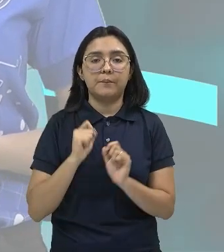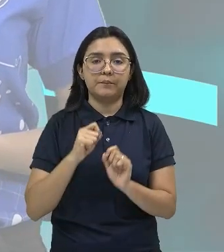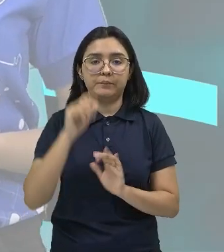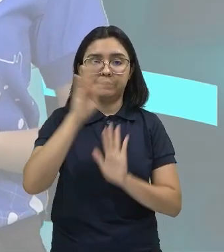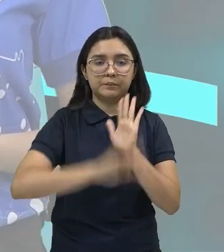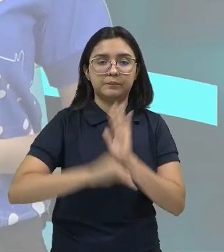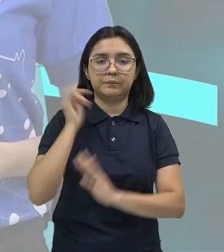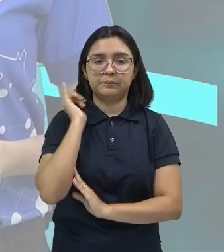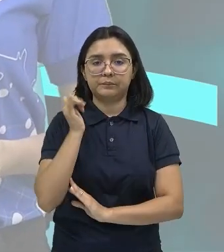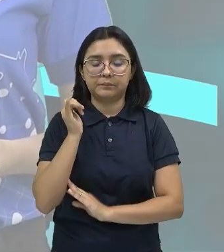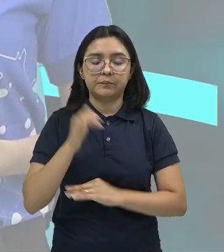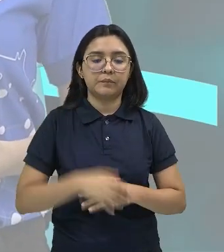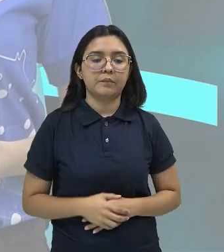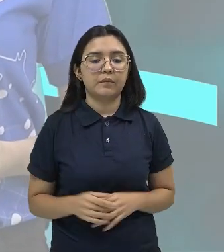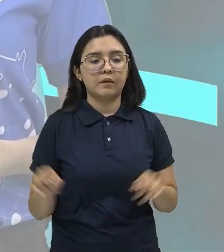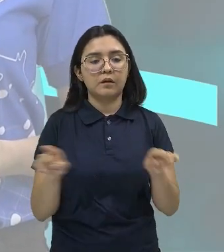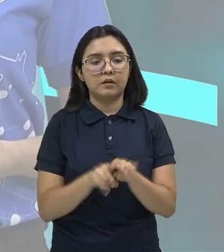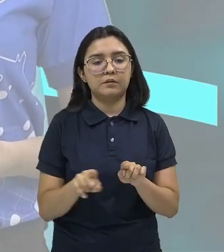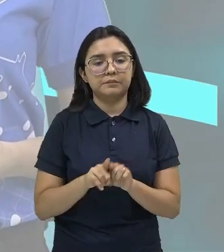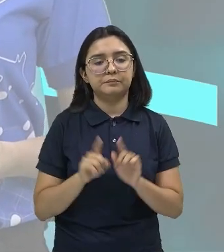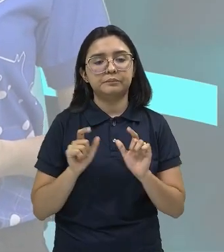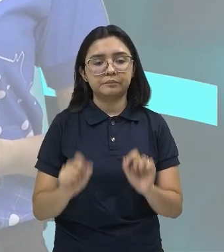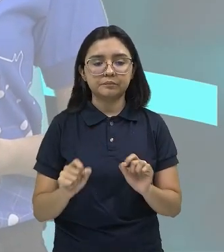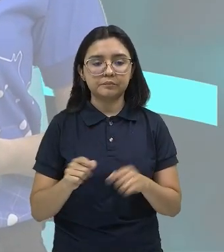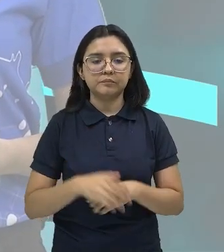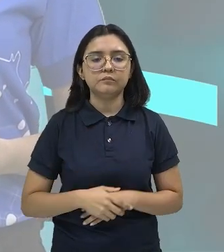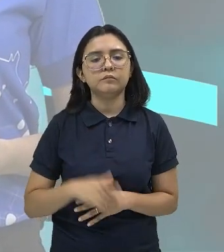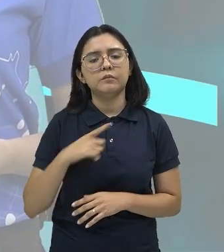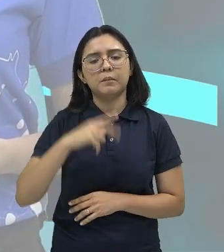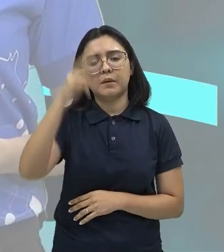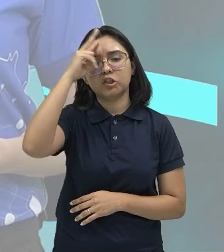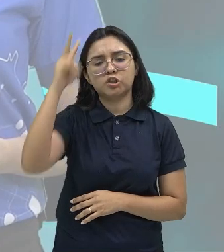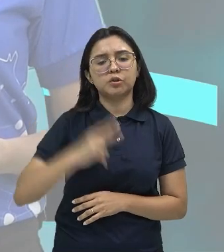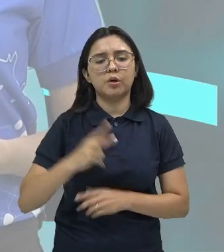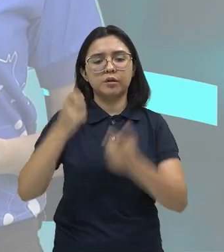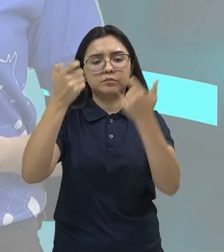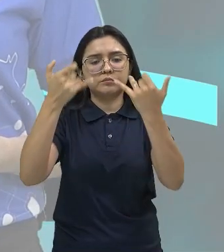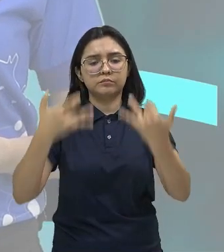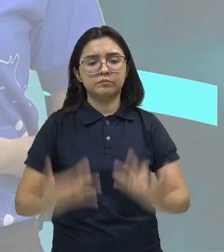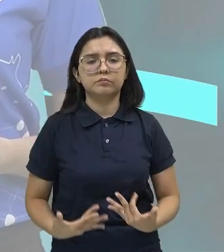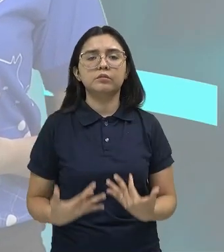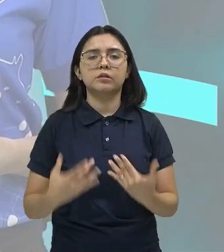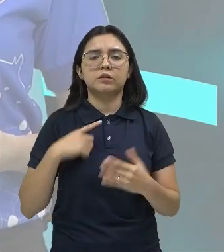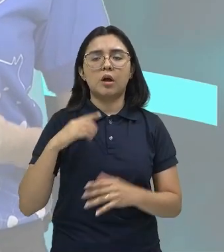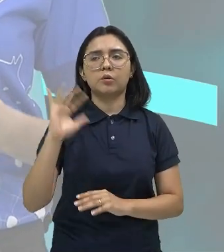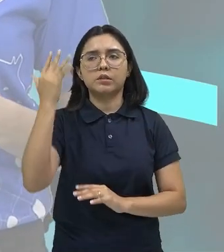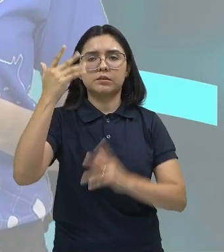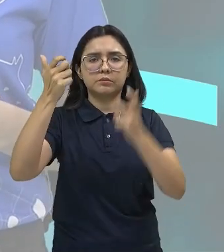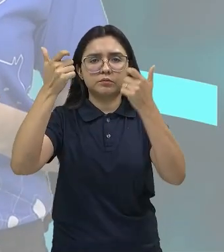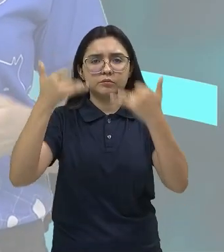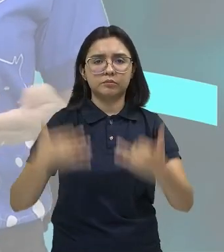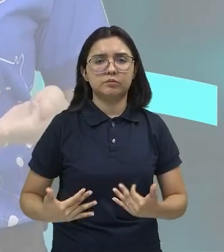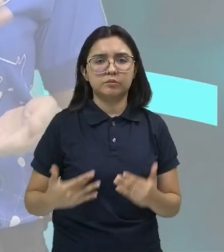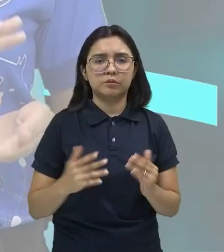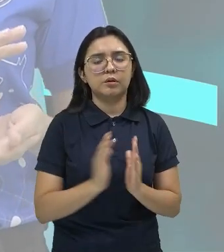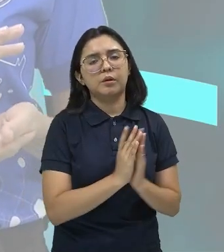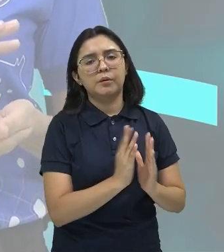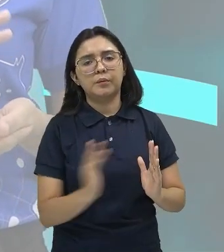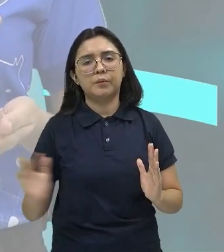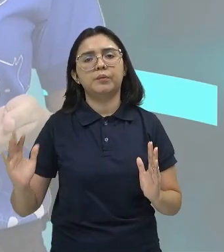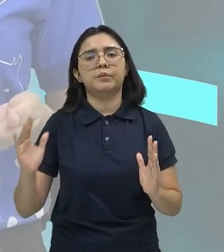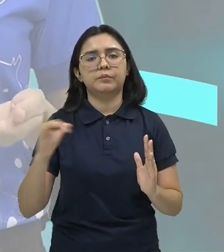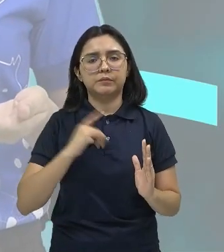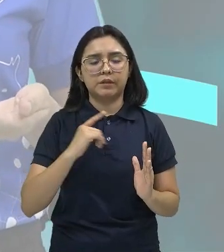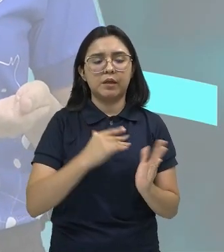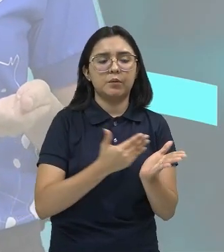text. O que mais que conta aqui? Ó? Conta uma história ou descreve acontecimentos ao longo do tempo. Então, ele tem